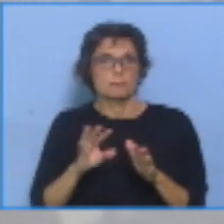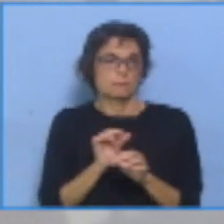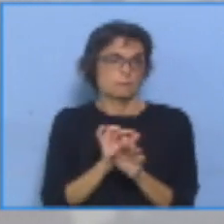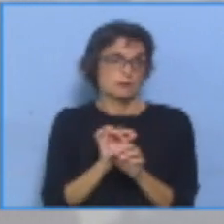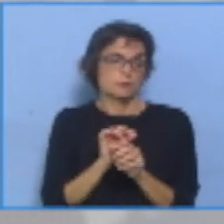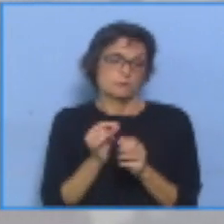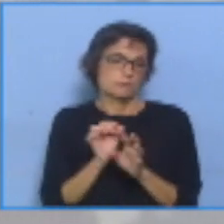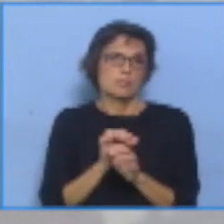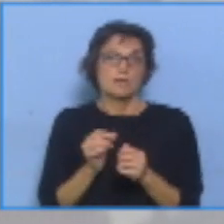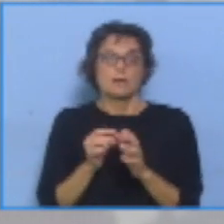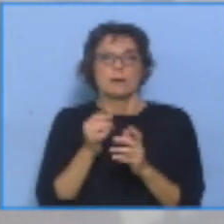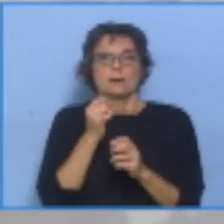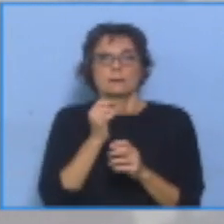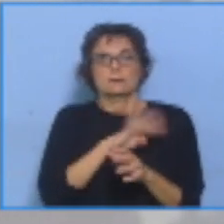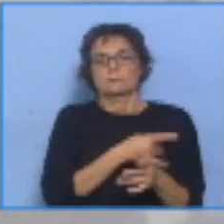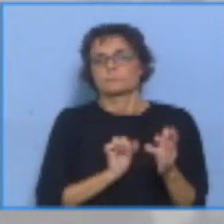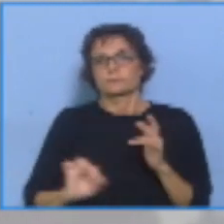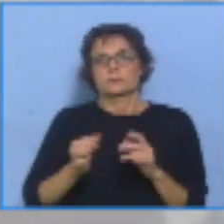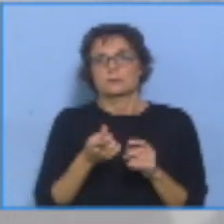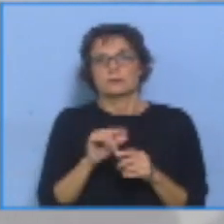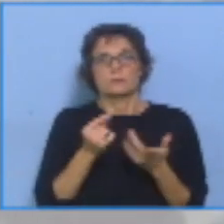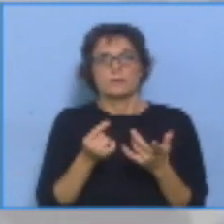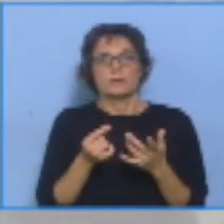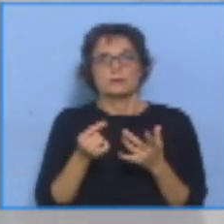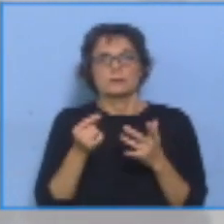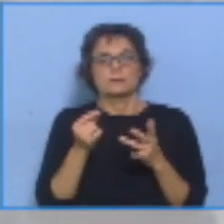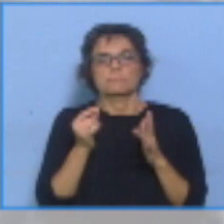que isso. E não podemos dizer que seja uma autora